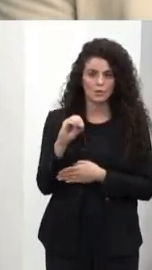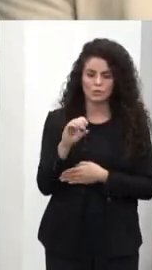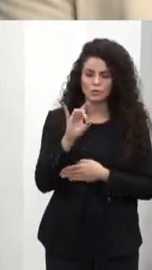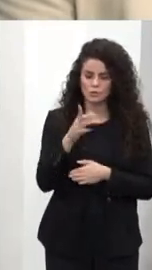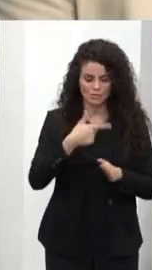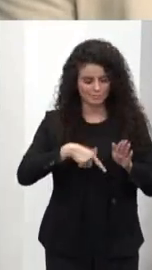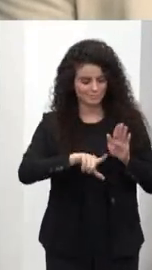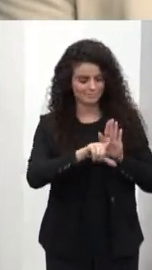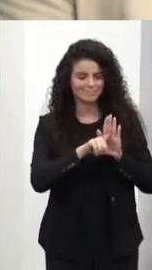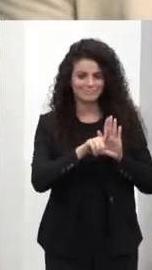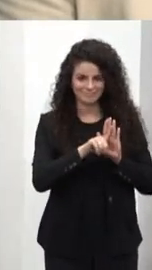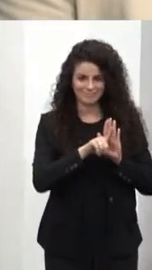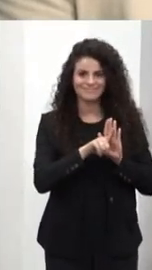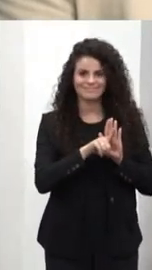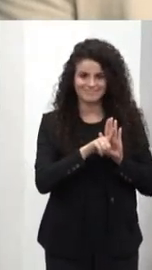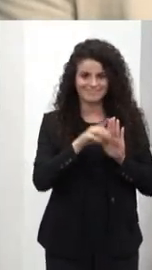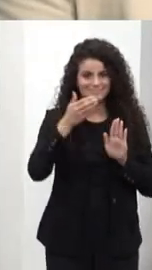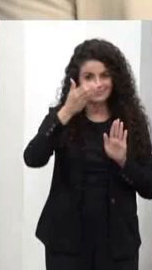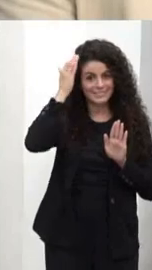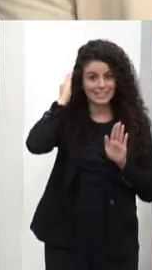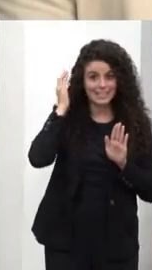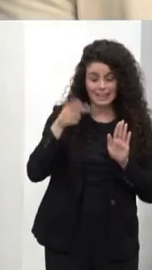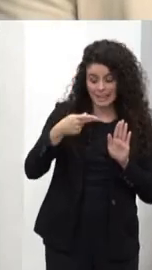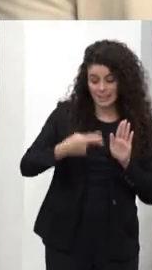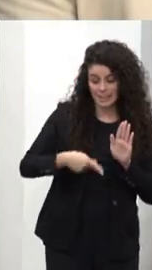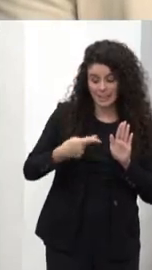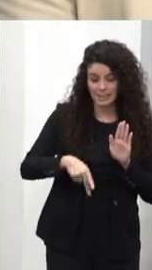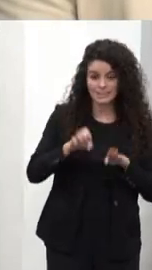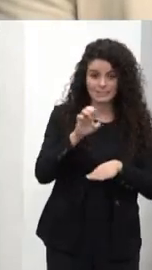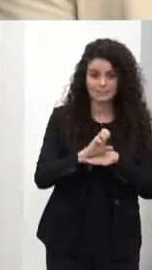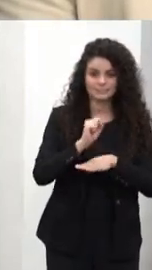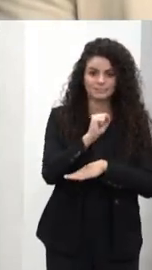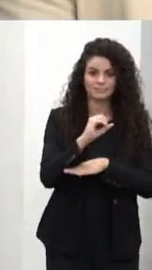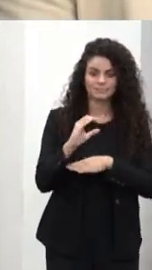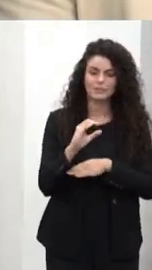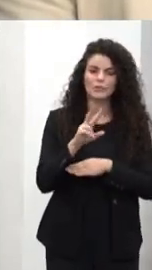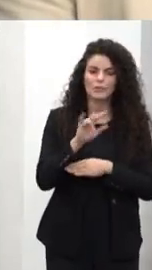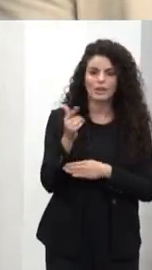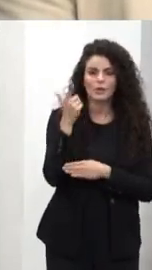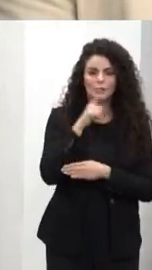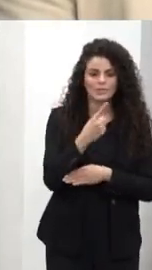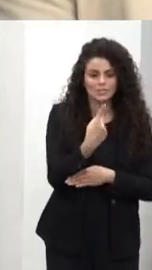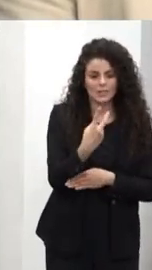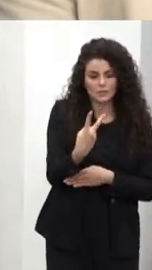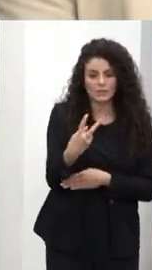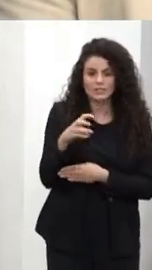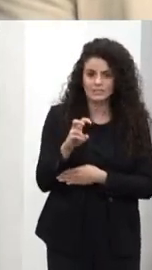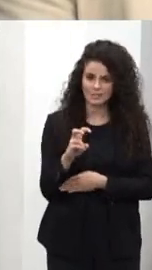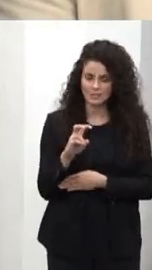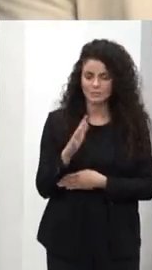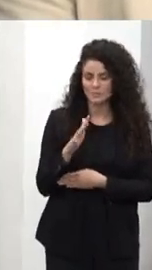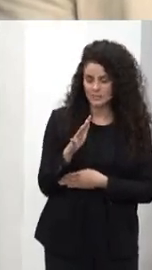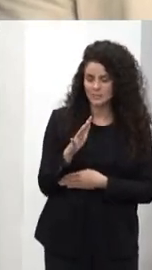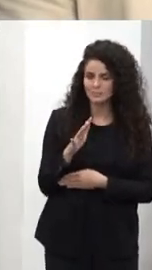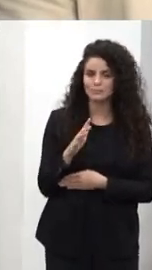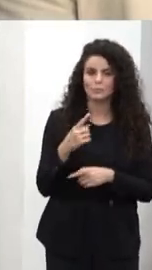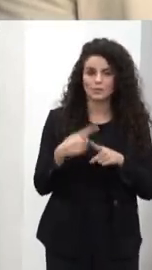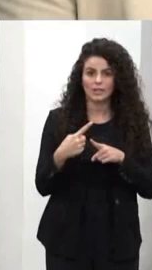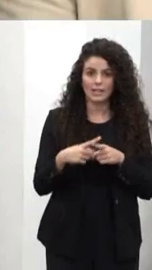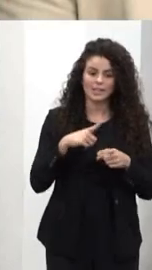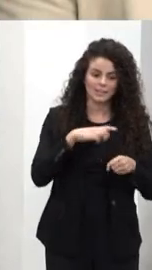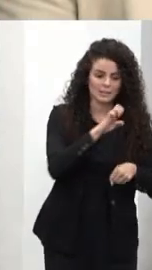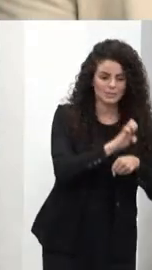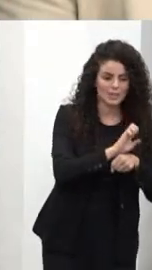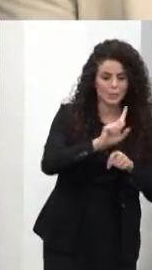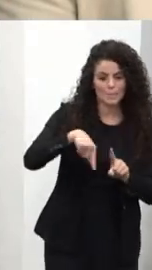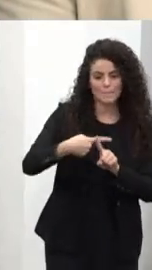e Santa Catarina vai receber 125 milhões entre estados e municípios né então eu dei uma